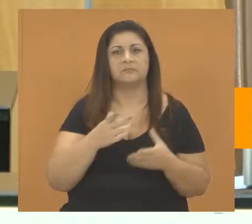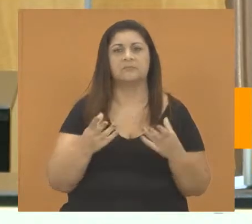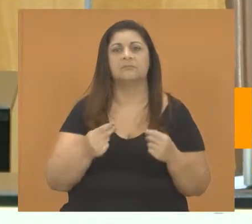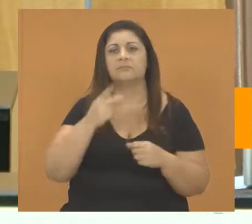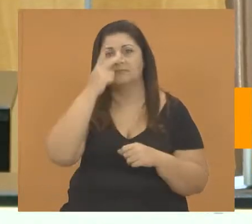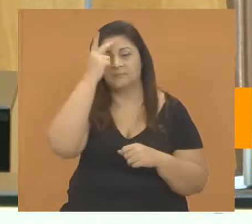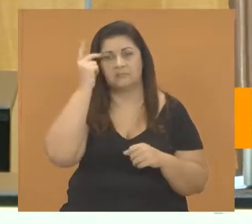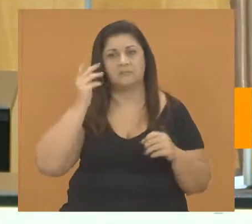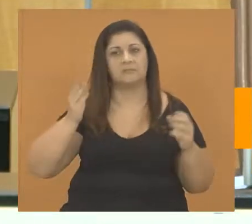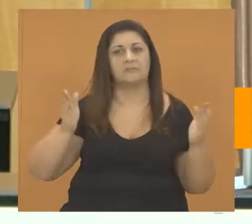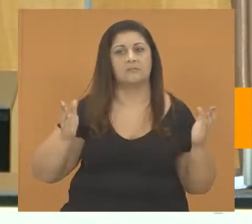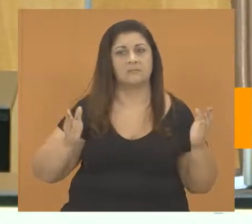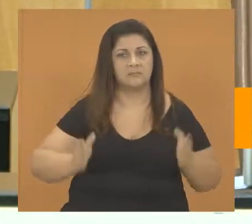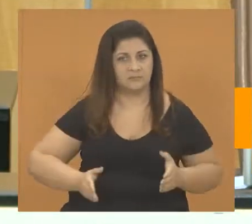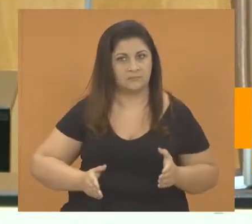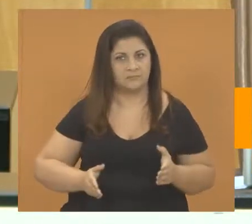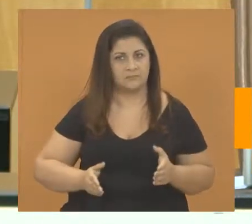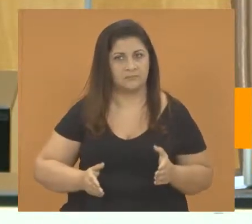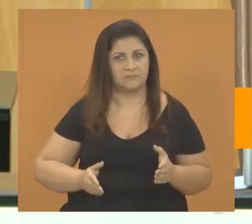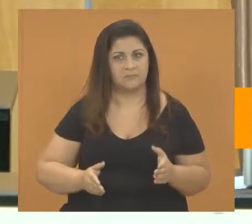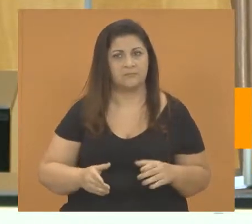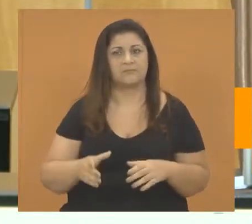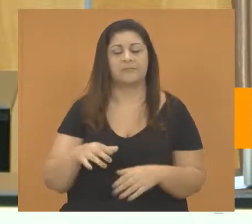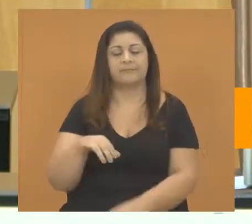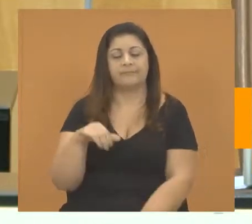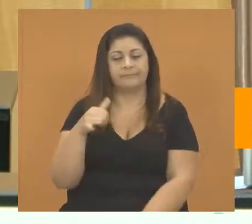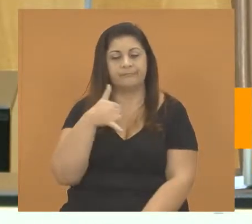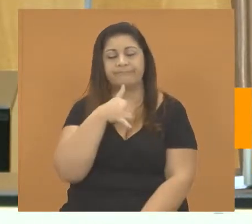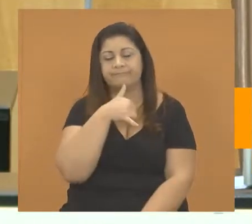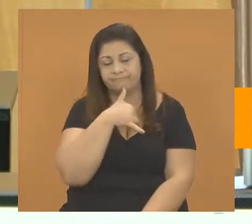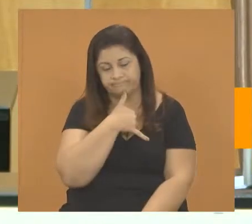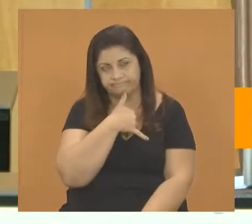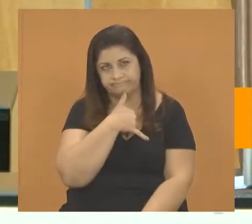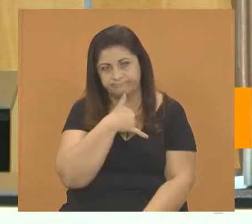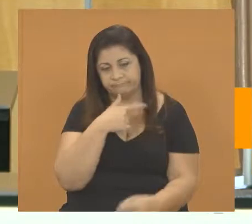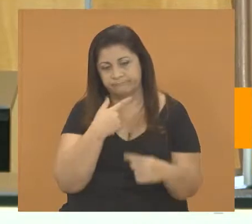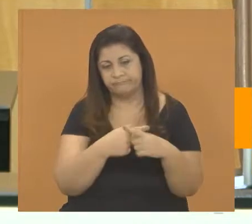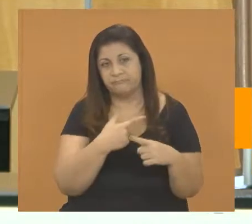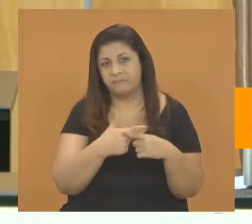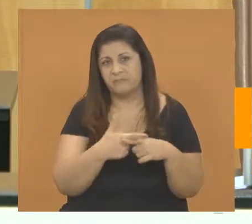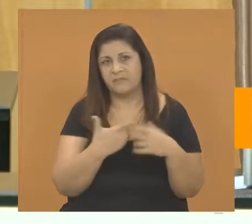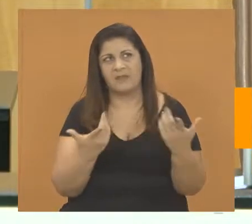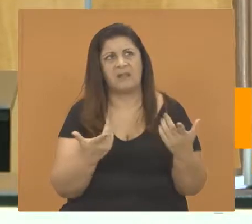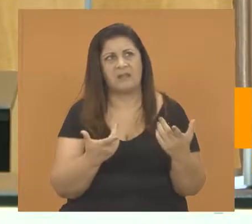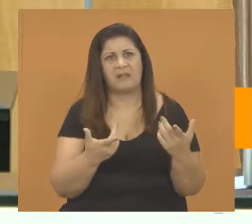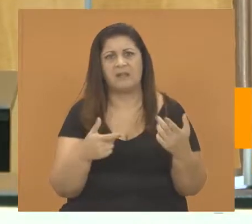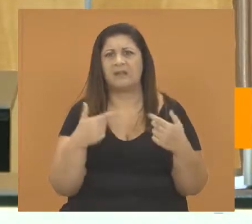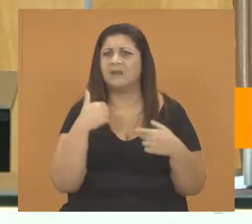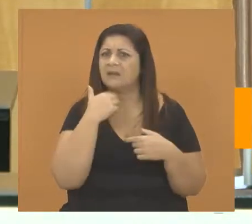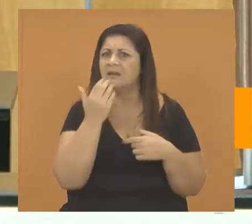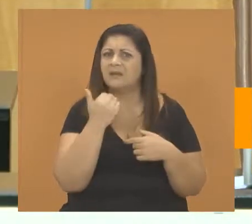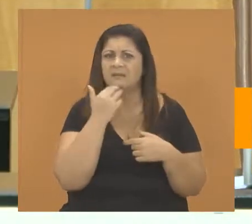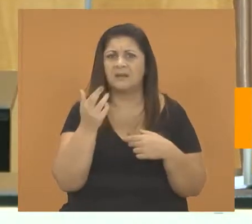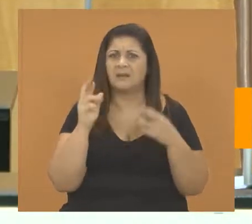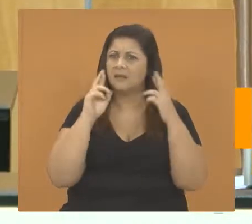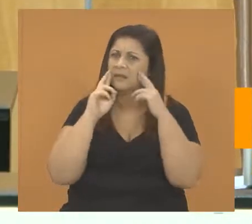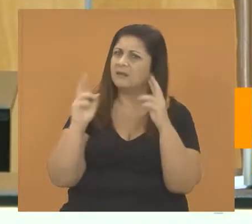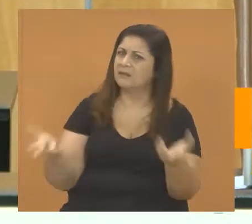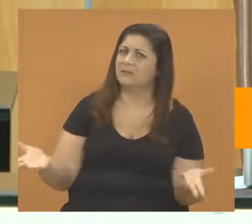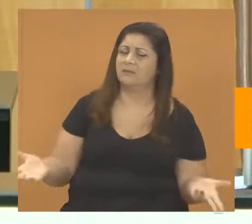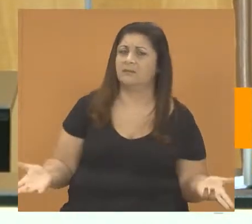hoje estão machucados ferido da forma que foram tratados como servidores públicos por conta